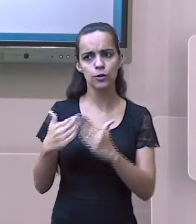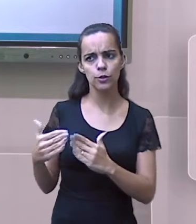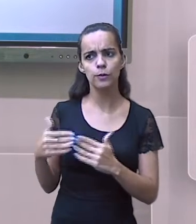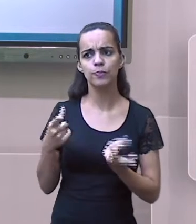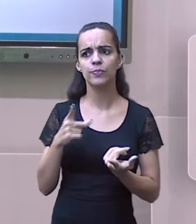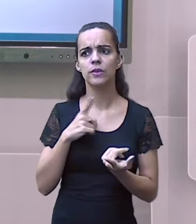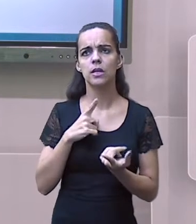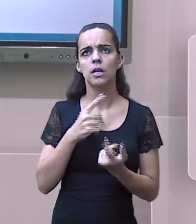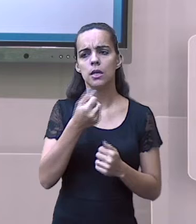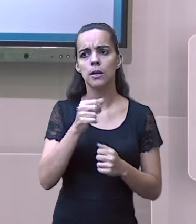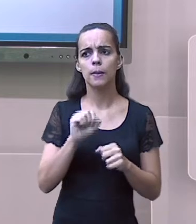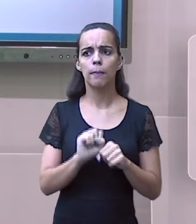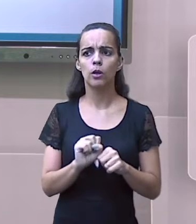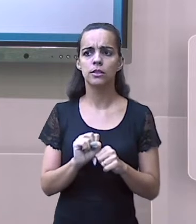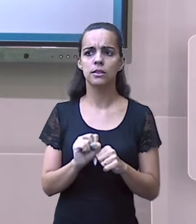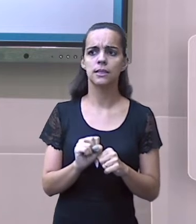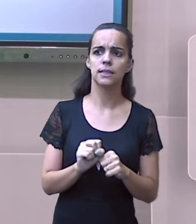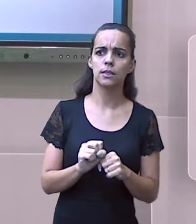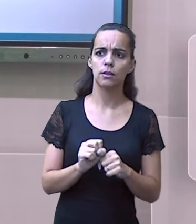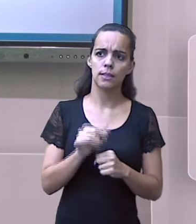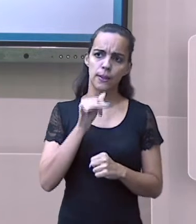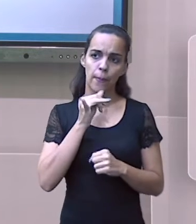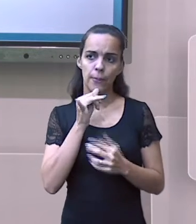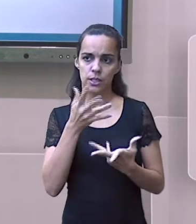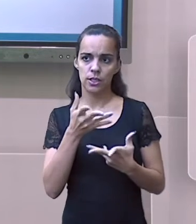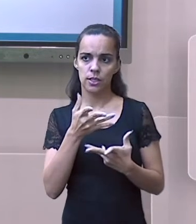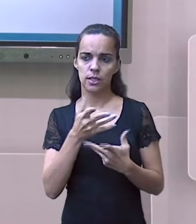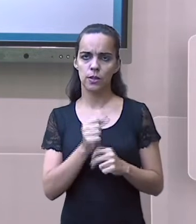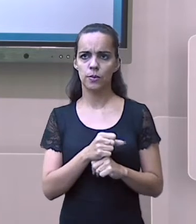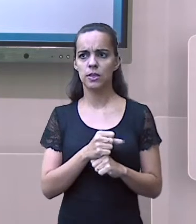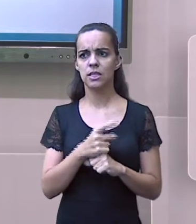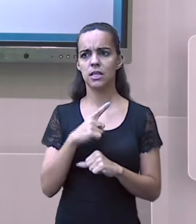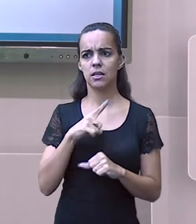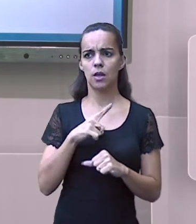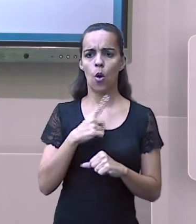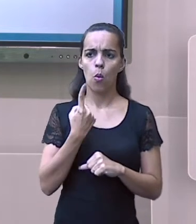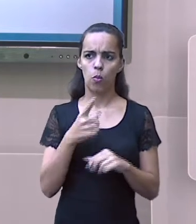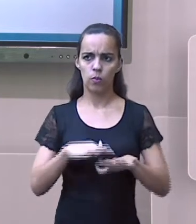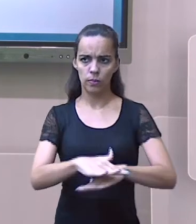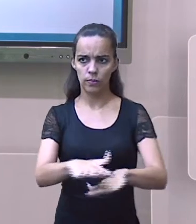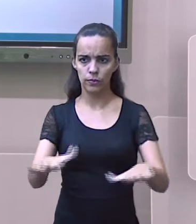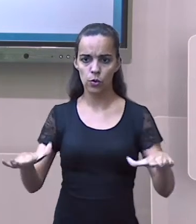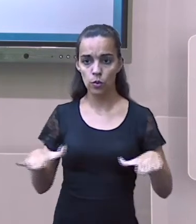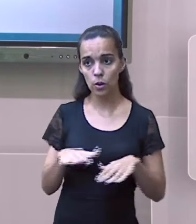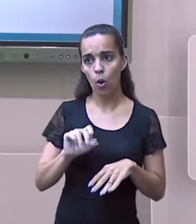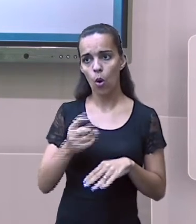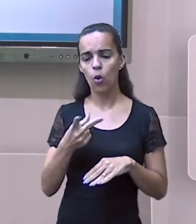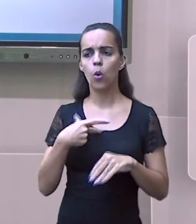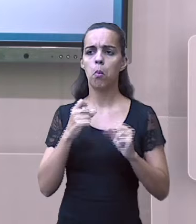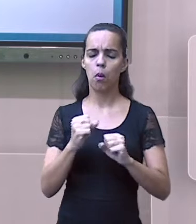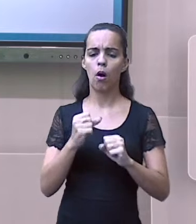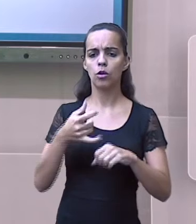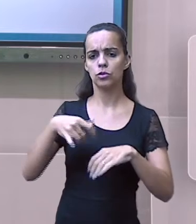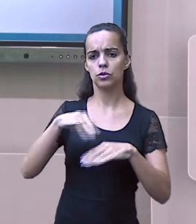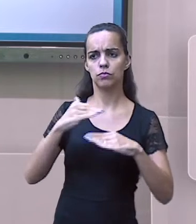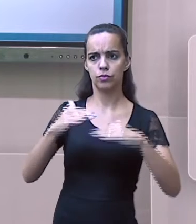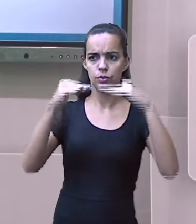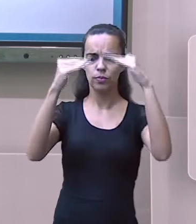no térreo ou pode ser também com mais andares, chamados aí de prédios